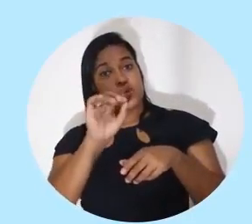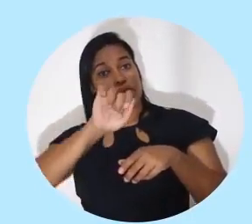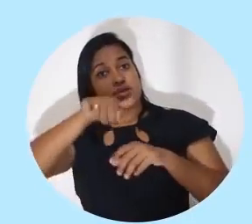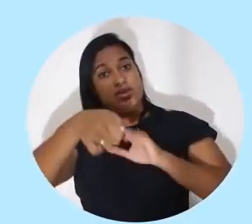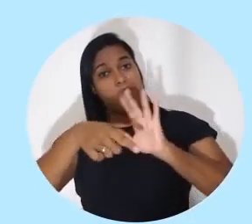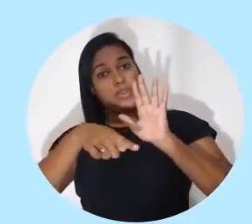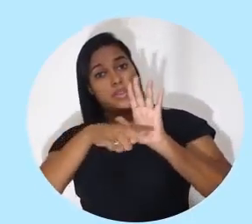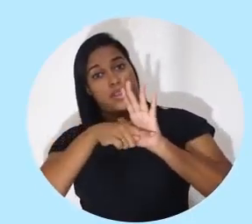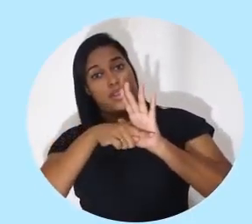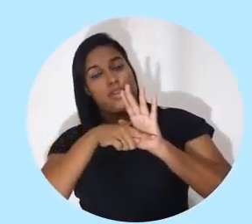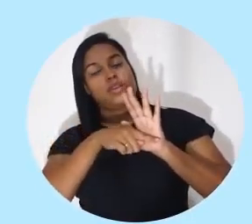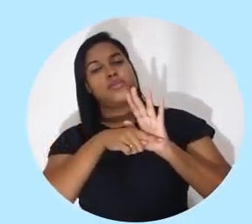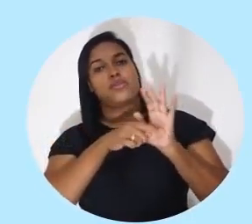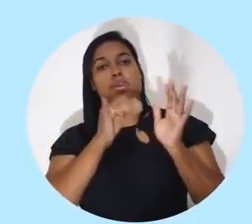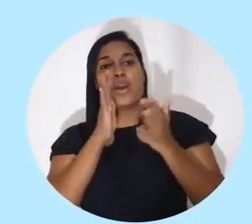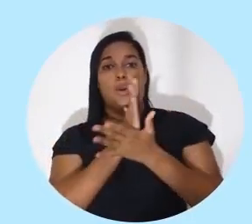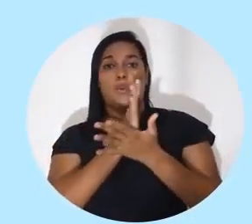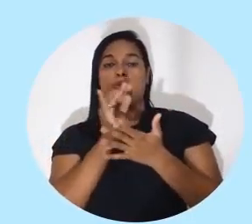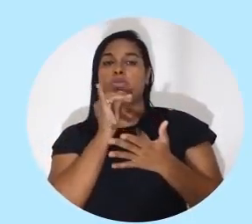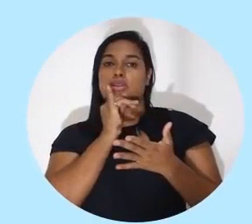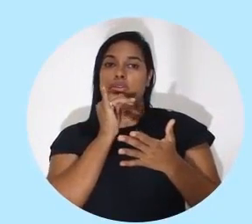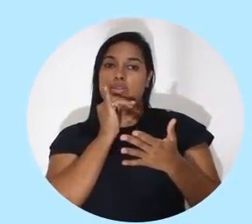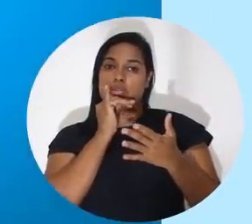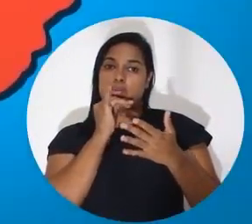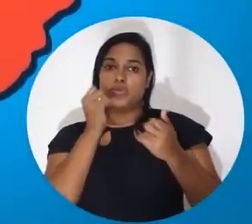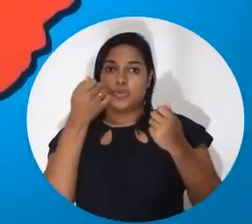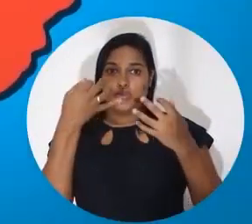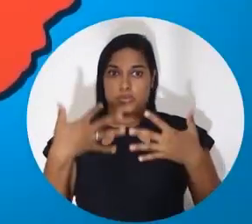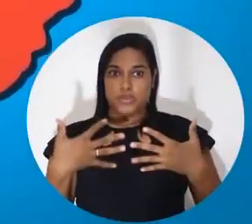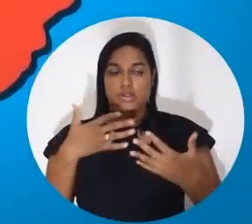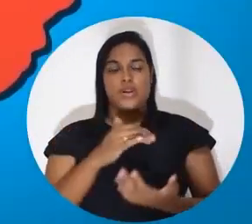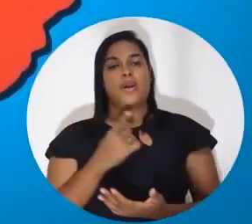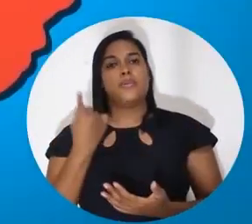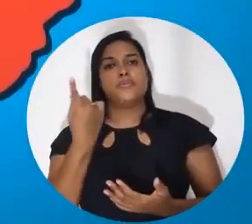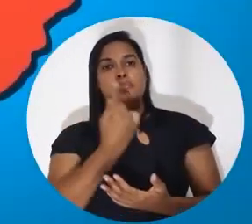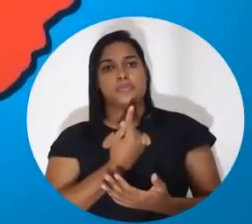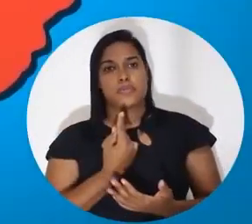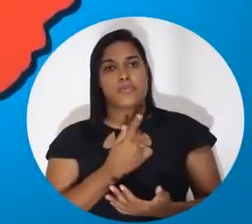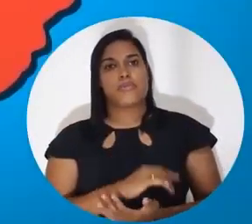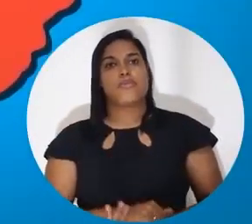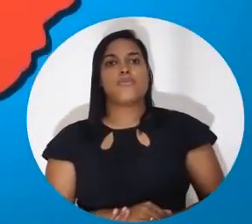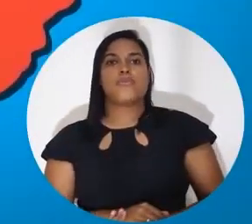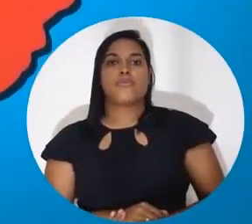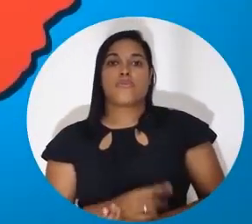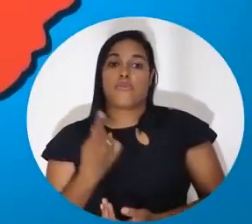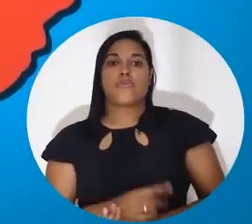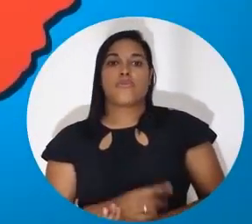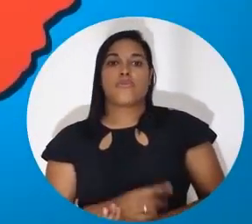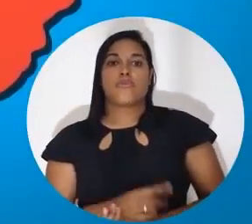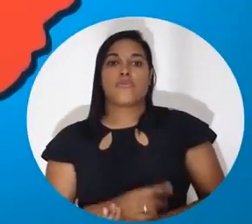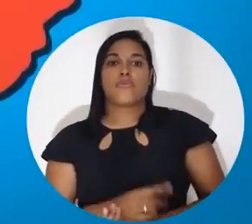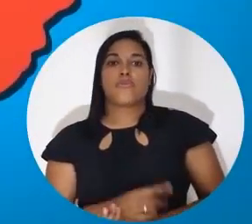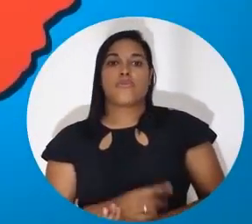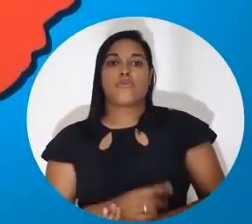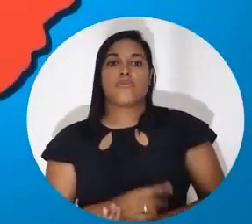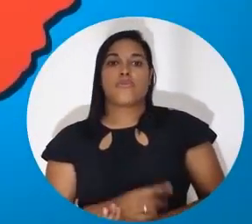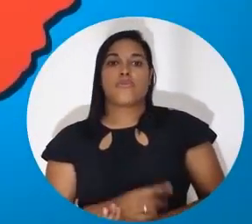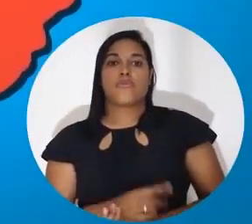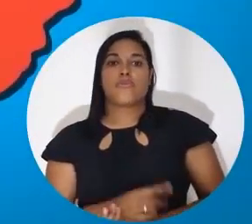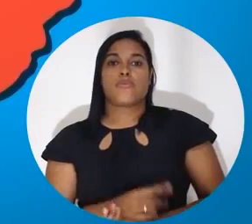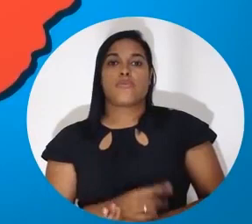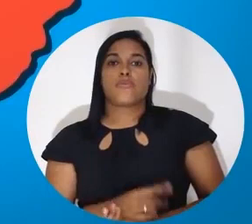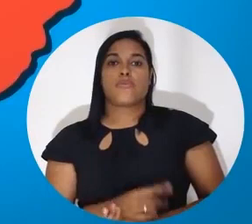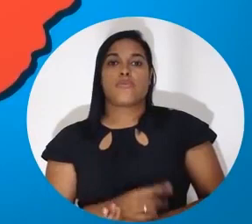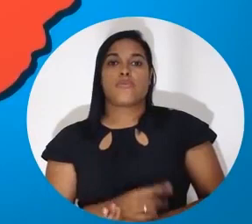negativo. Vamos a alguns exemplos para que fique bem claro, né, para nós essa questão. Imagem no centro